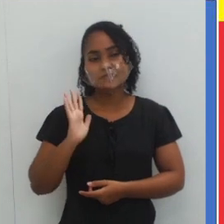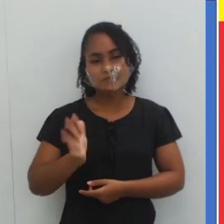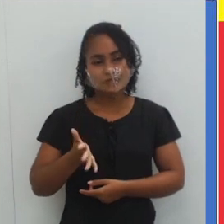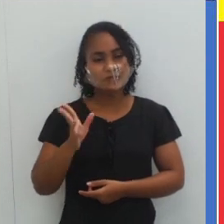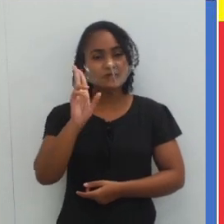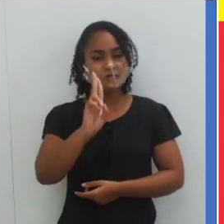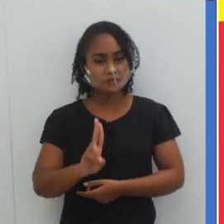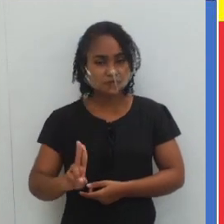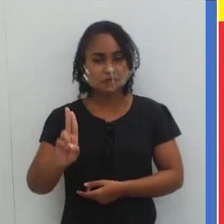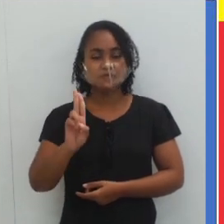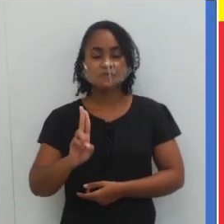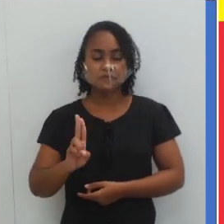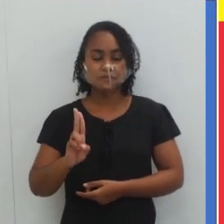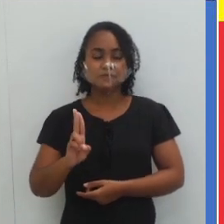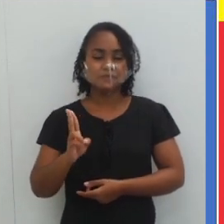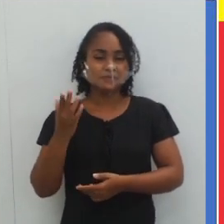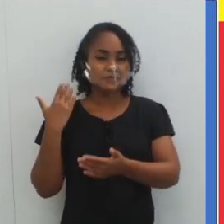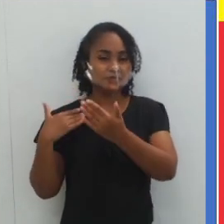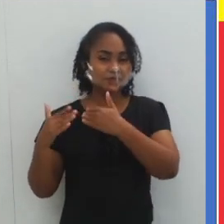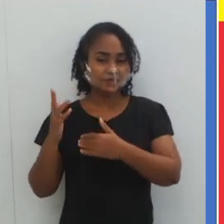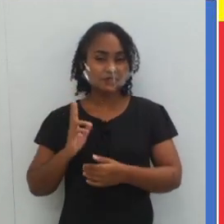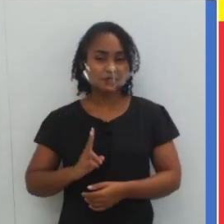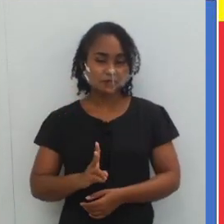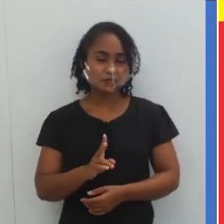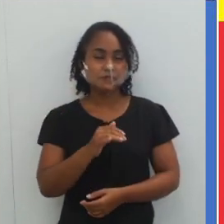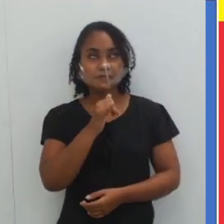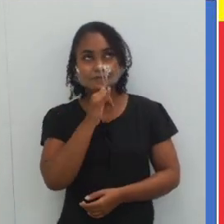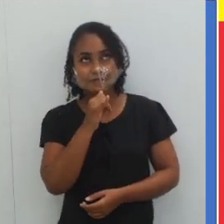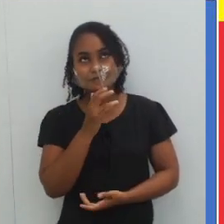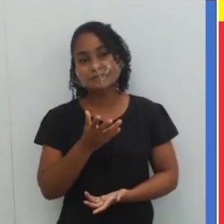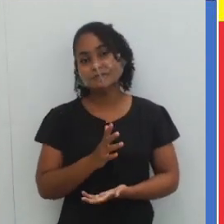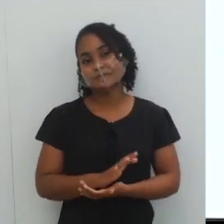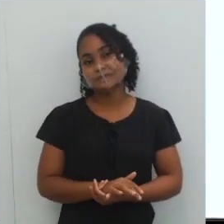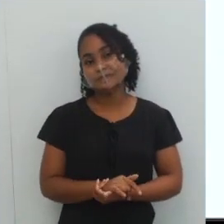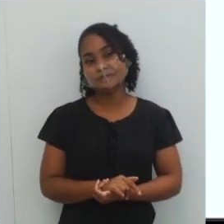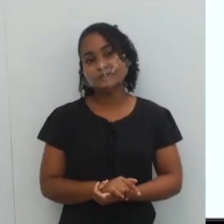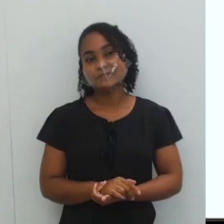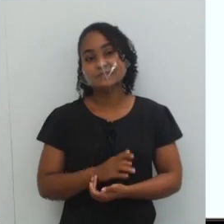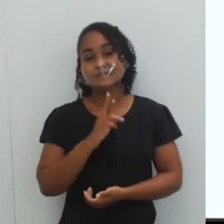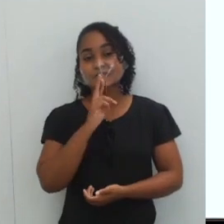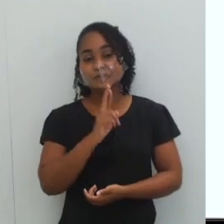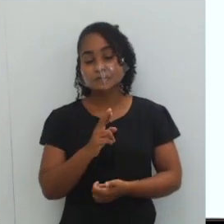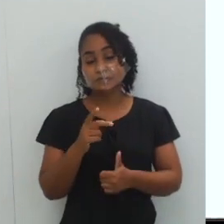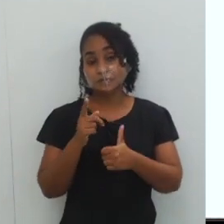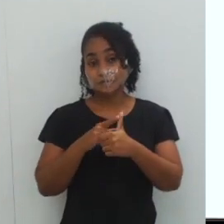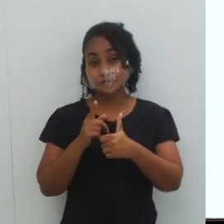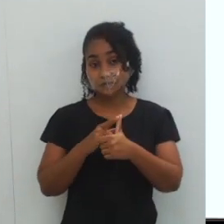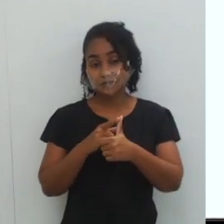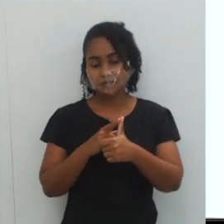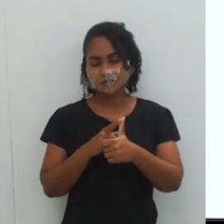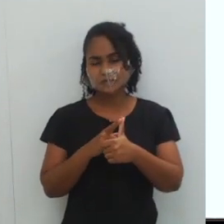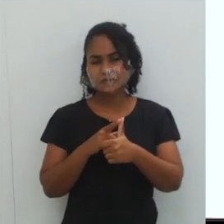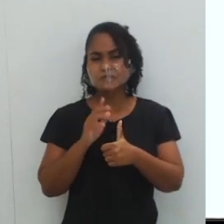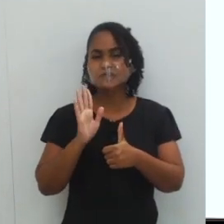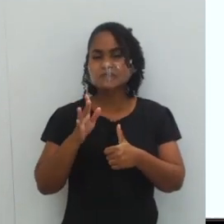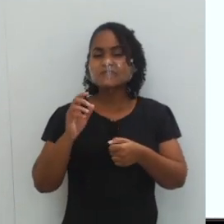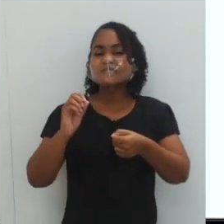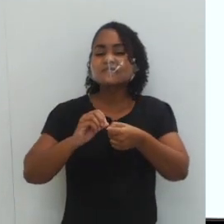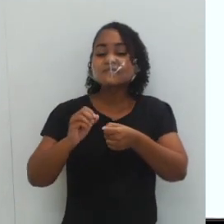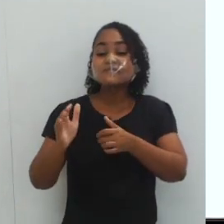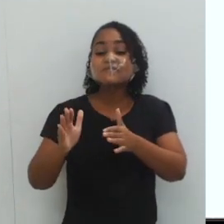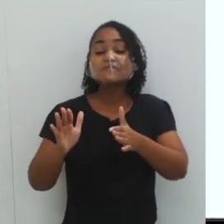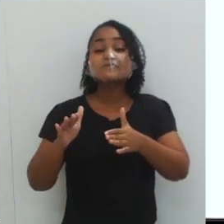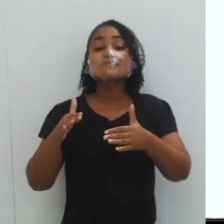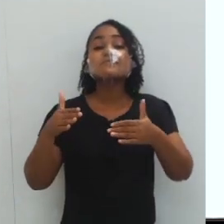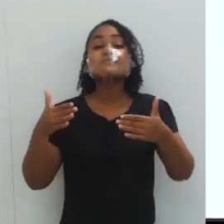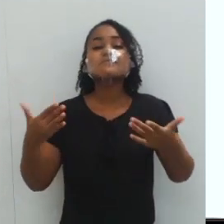automaticamente você já está utilizando o past continuous. Por exemplo, se eu for responder a primeira pergunta, o que você